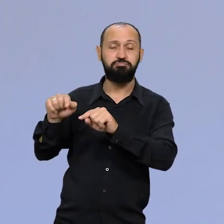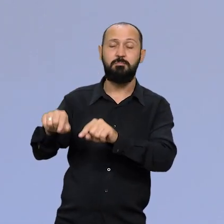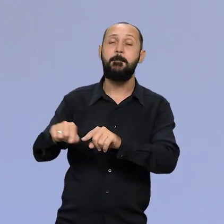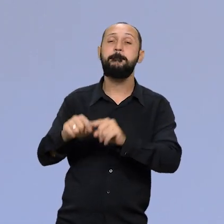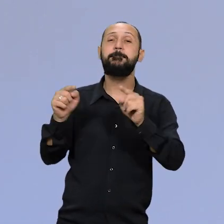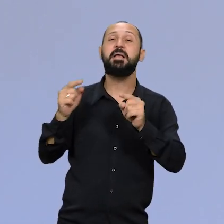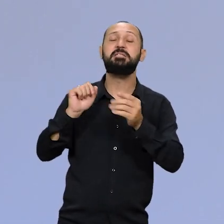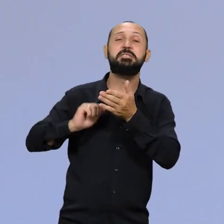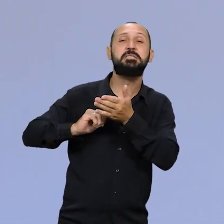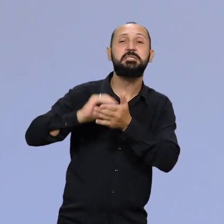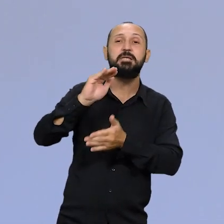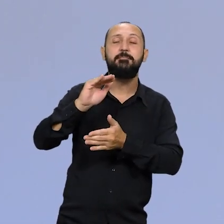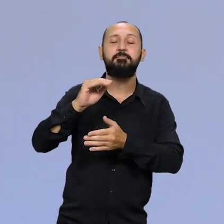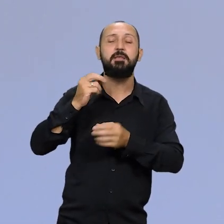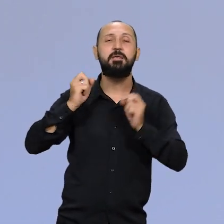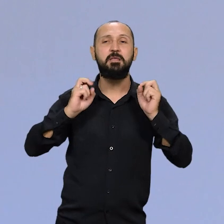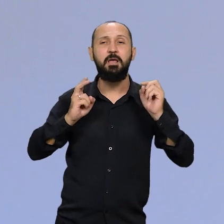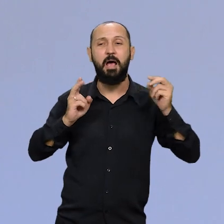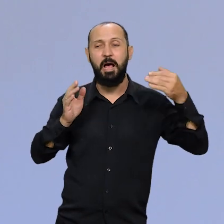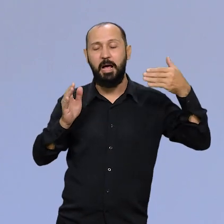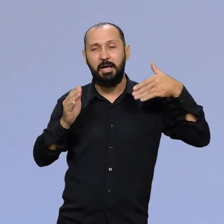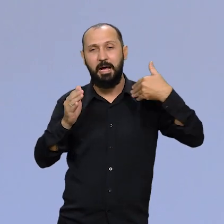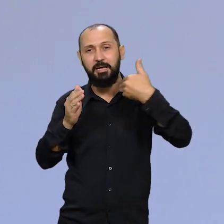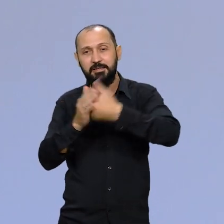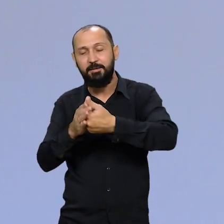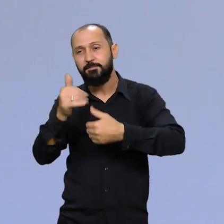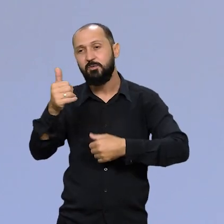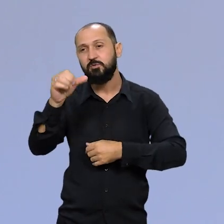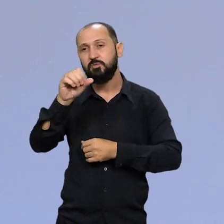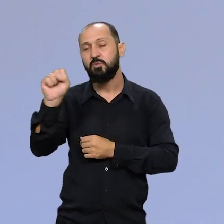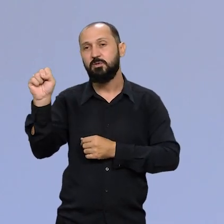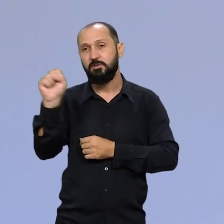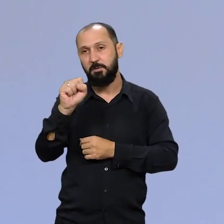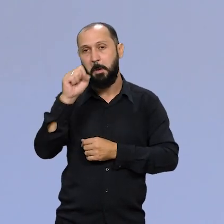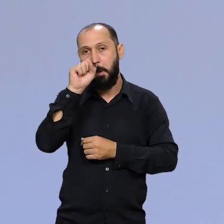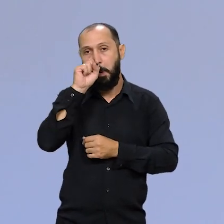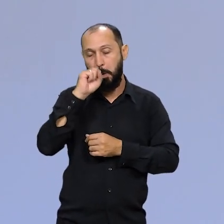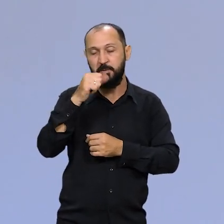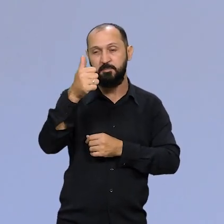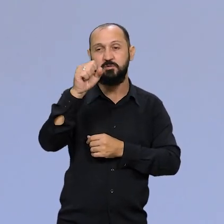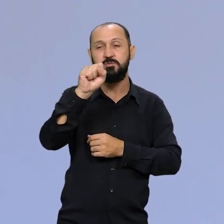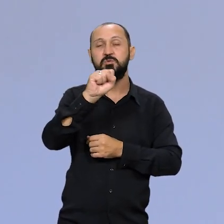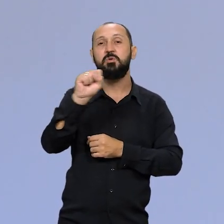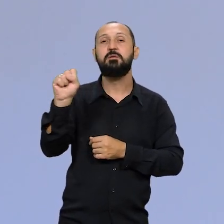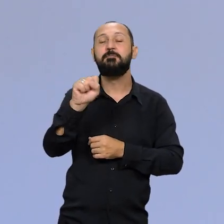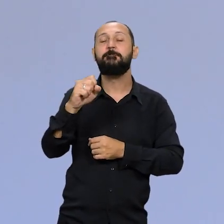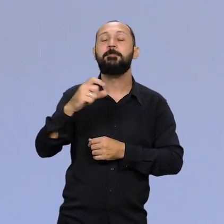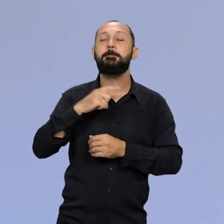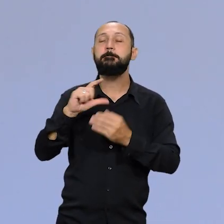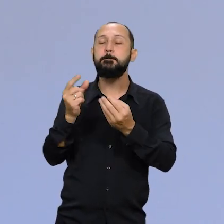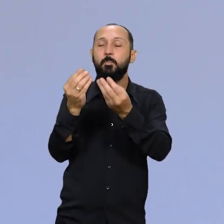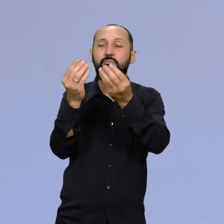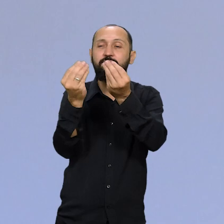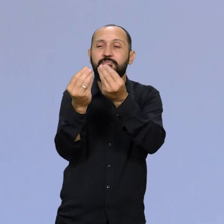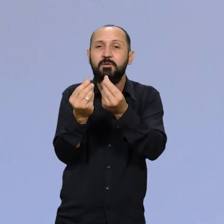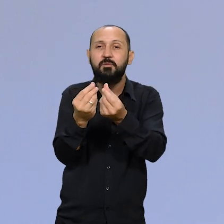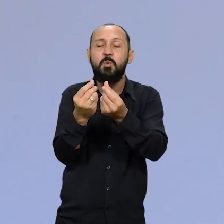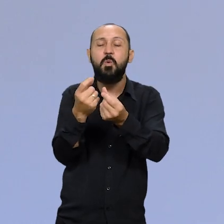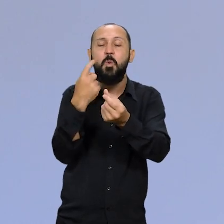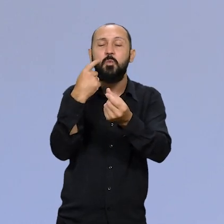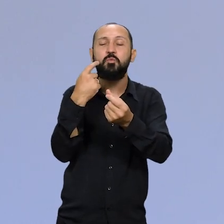indigenistas. Então vem o ministro Teori Zavascki e fala, precisamos resolver isso. Eu dei o marco temporal para trazer segurança